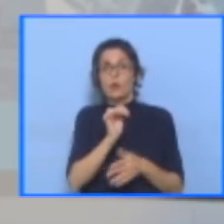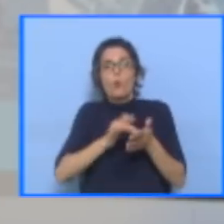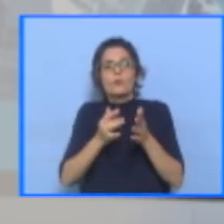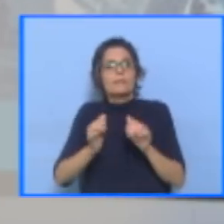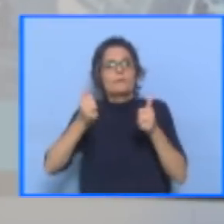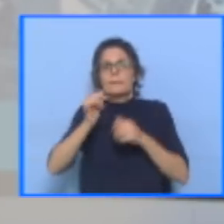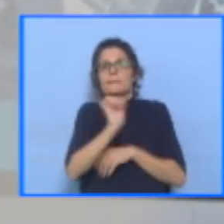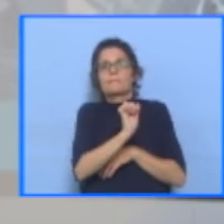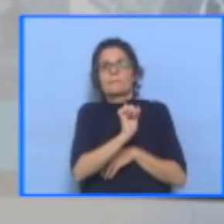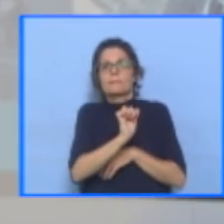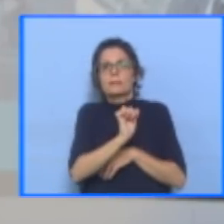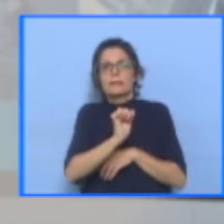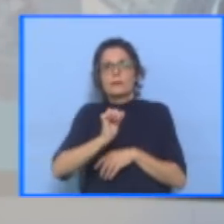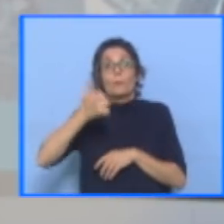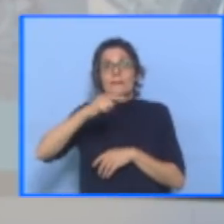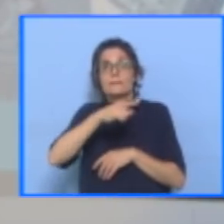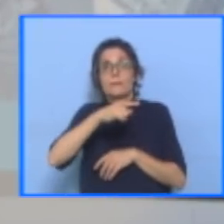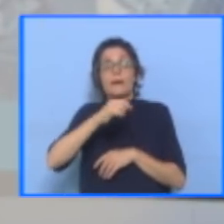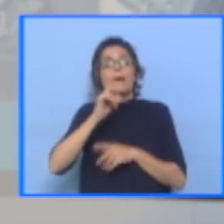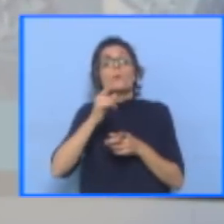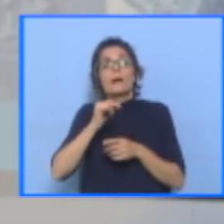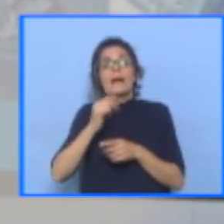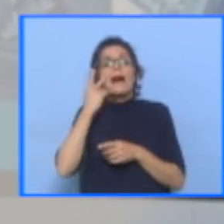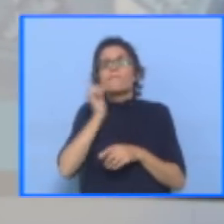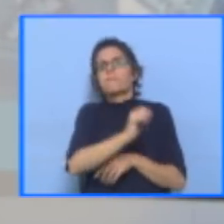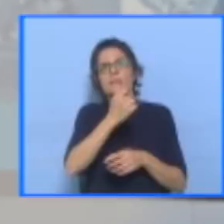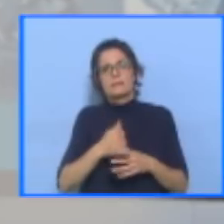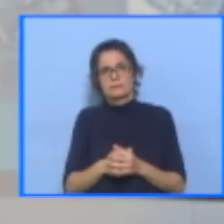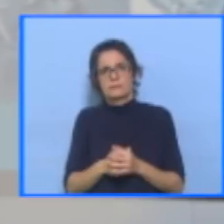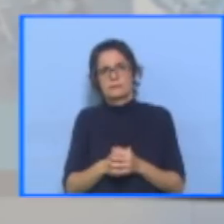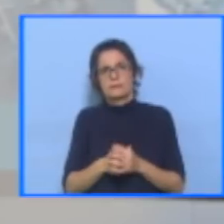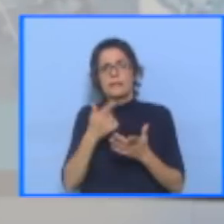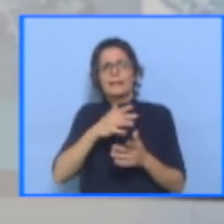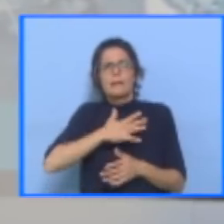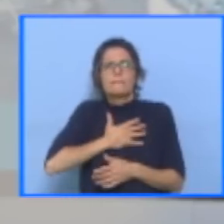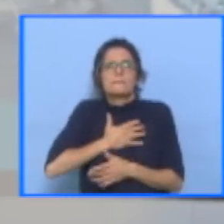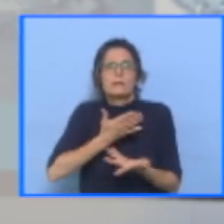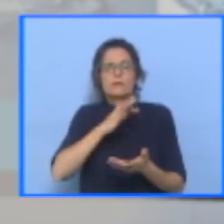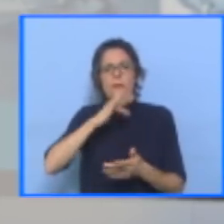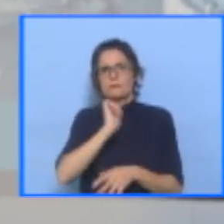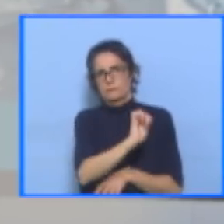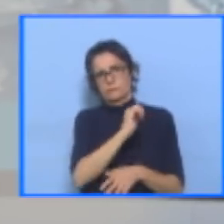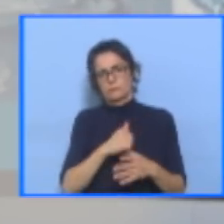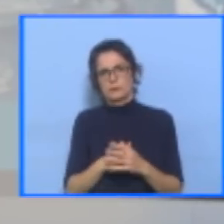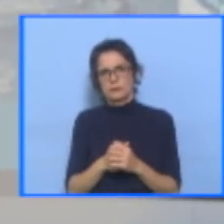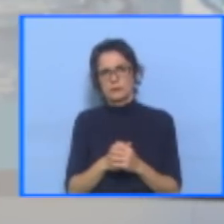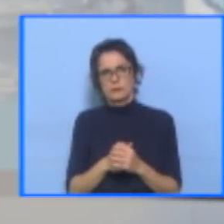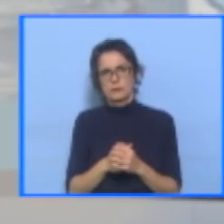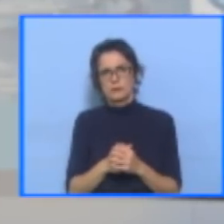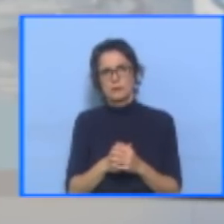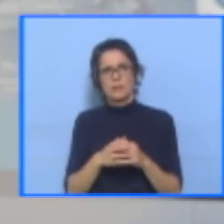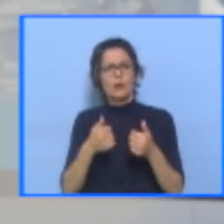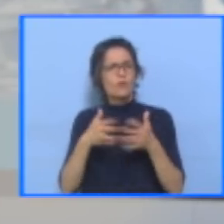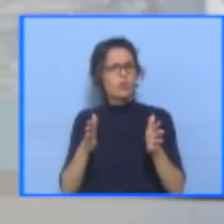ou o livro da vida. Ele era um grande amante da sua família, há quadros célebres que representam, todos